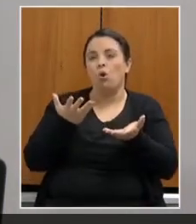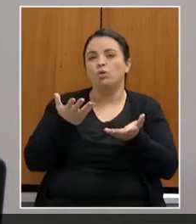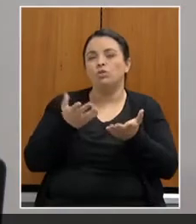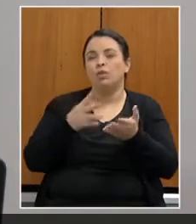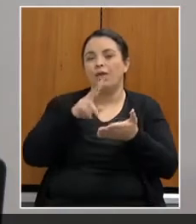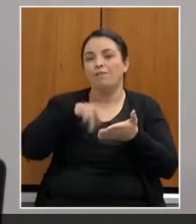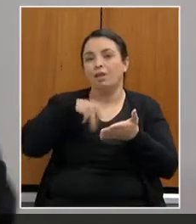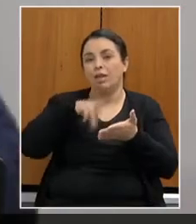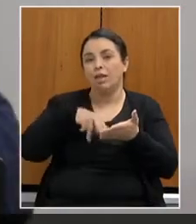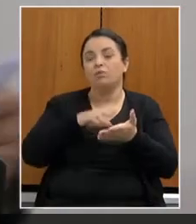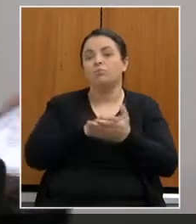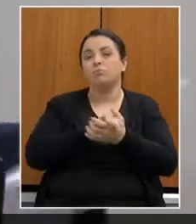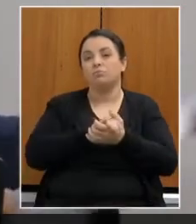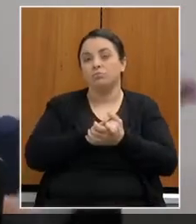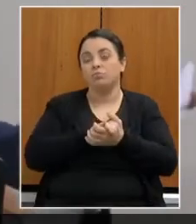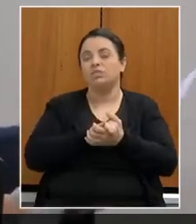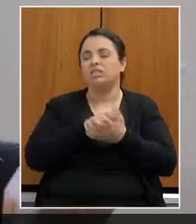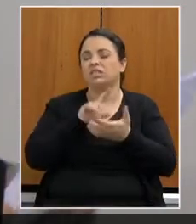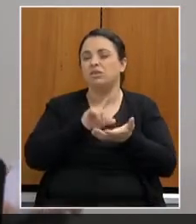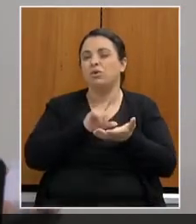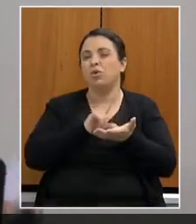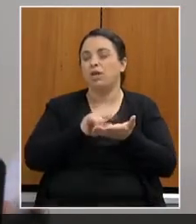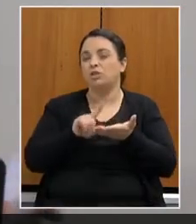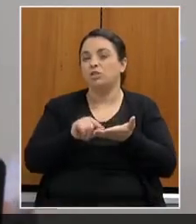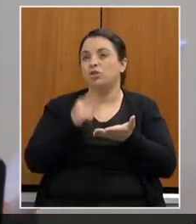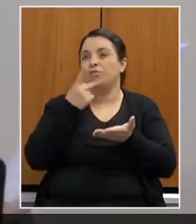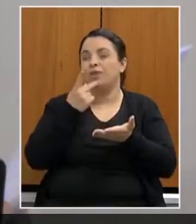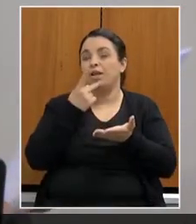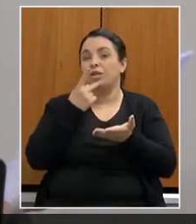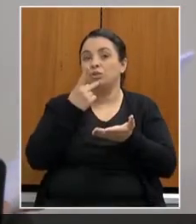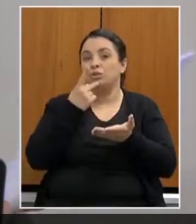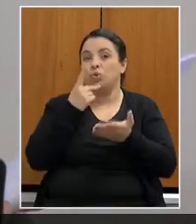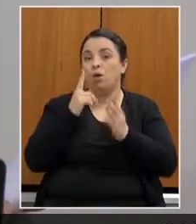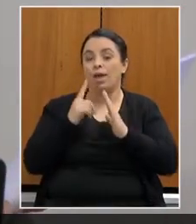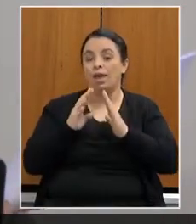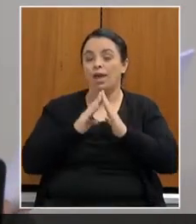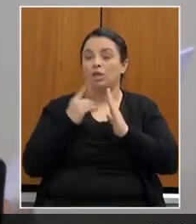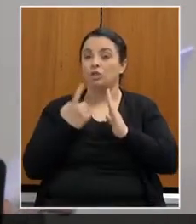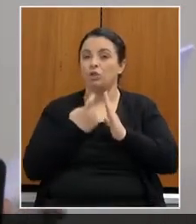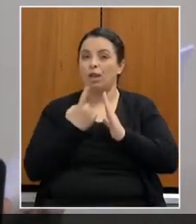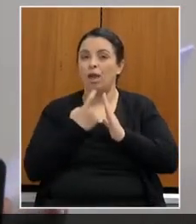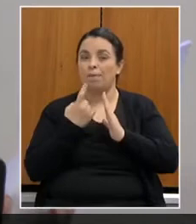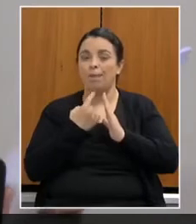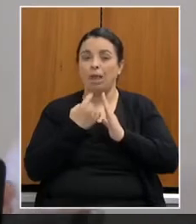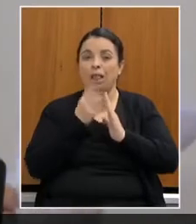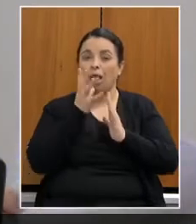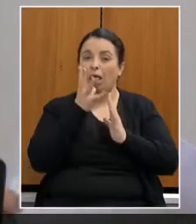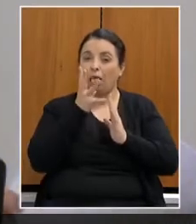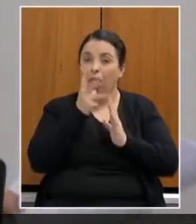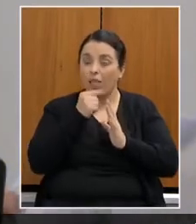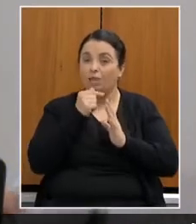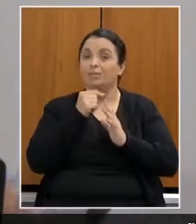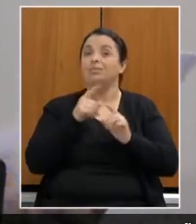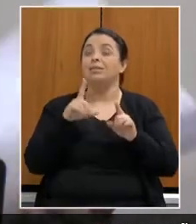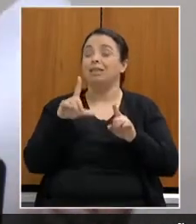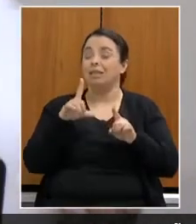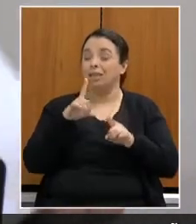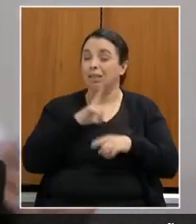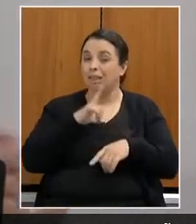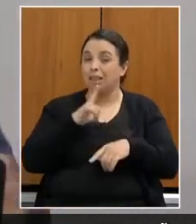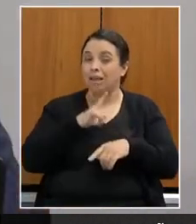sobre um artigo falando sobre isolamento prolongado na pandemia, deste impacto na saúde dos idosos.